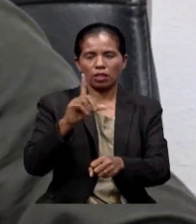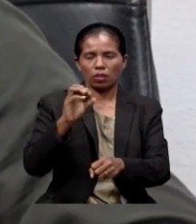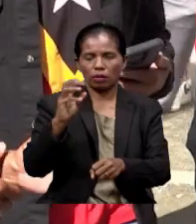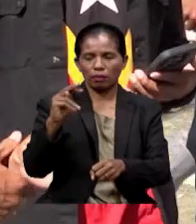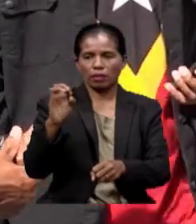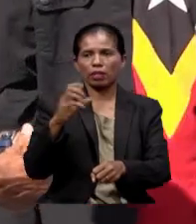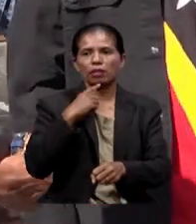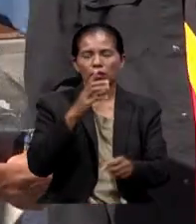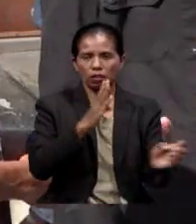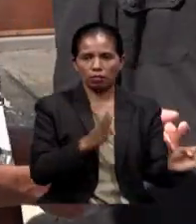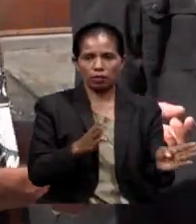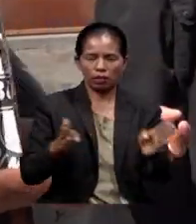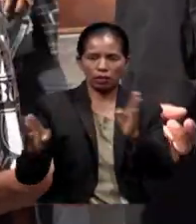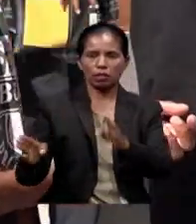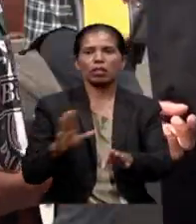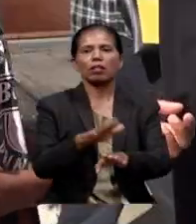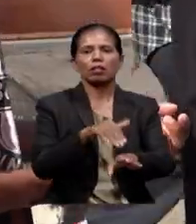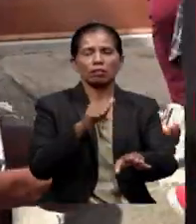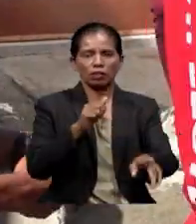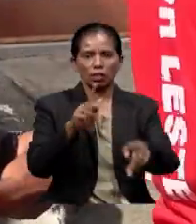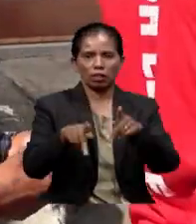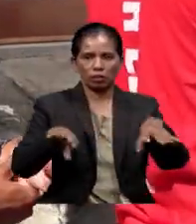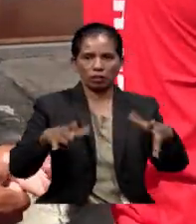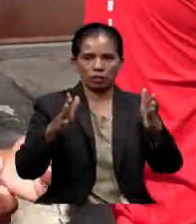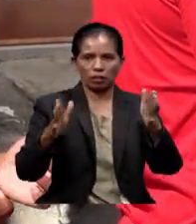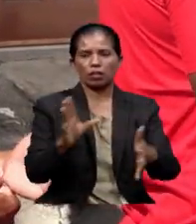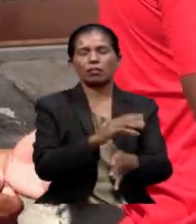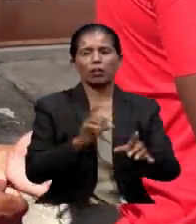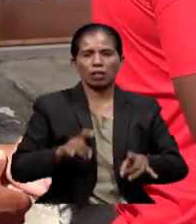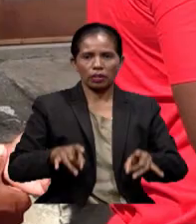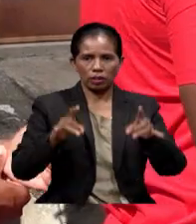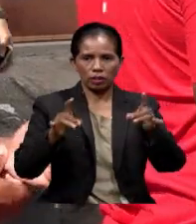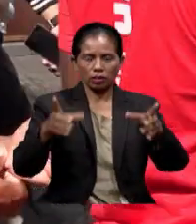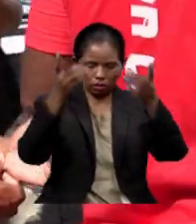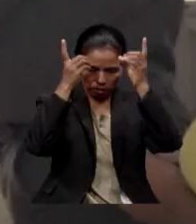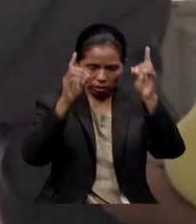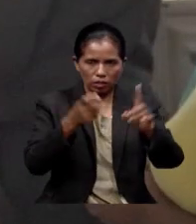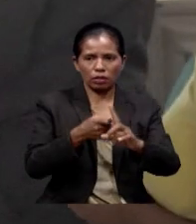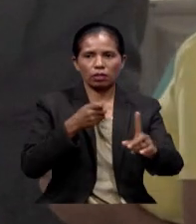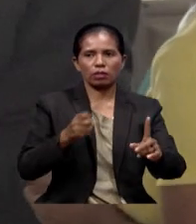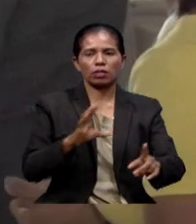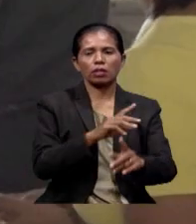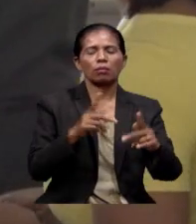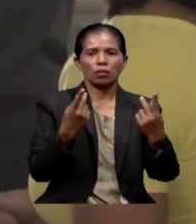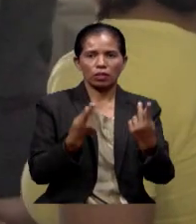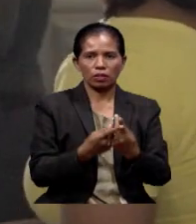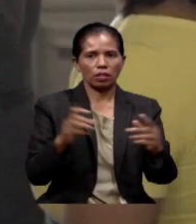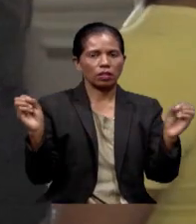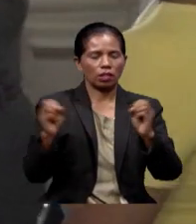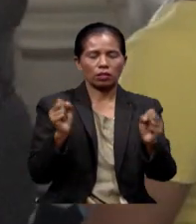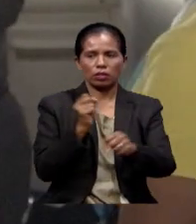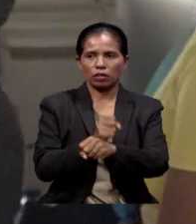Mosactuir, processo recrutamento para candidato trabalhador da Austrália, decisão usa empresa Nierasic, la